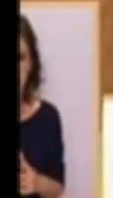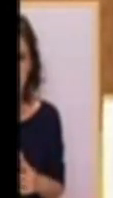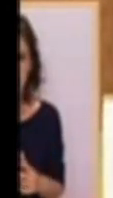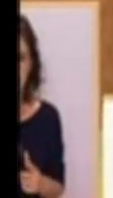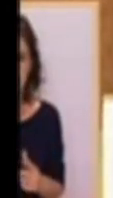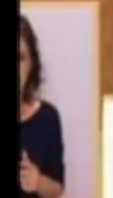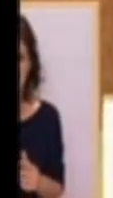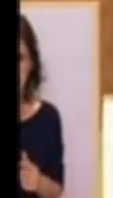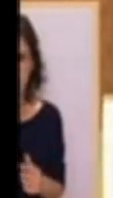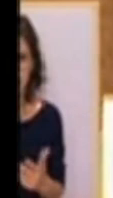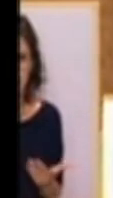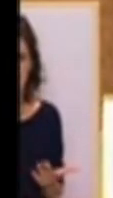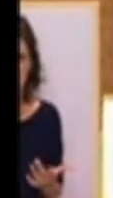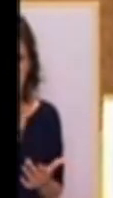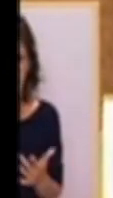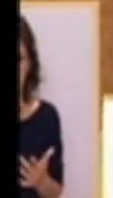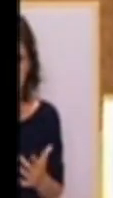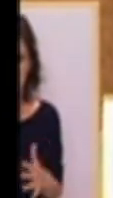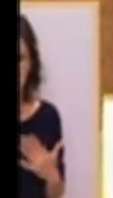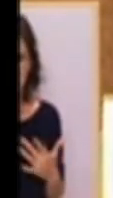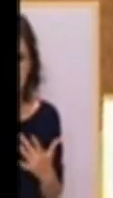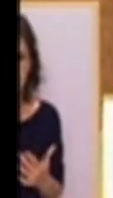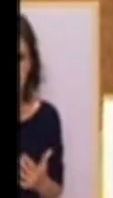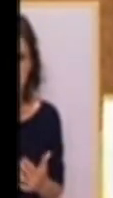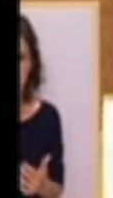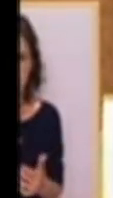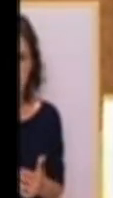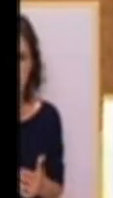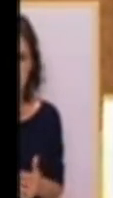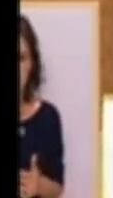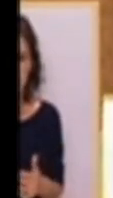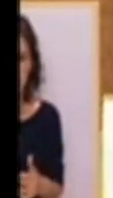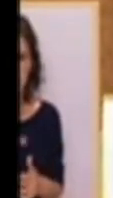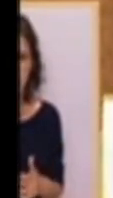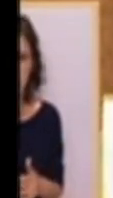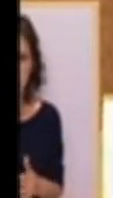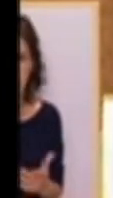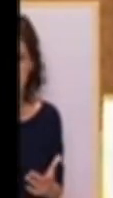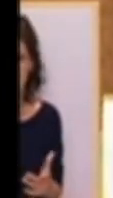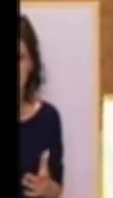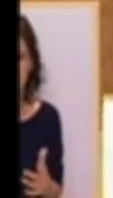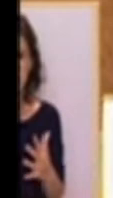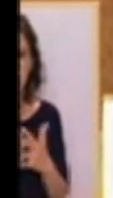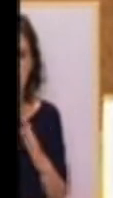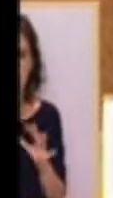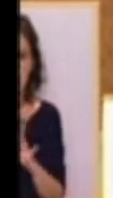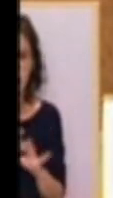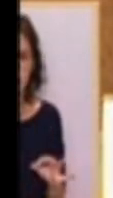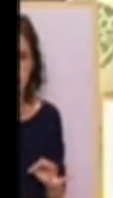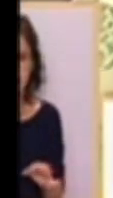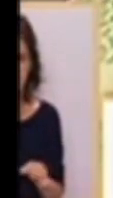Eu não quero errar, mas quer dizer que são, é um teatro para duas mil. Sim, são teatros maravilhosos, com infraestruturas